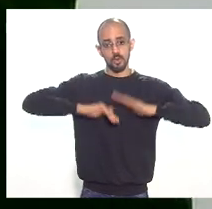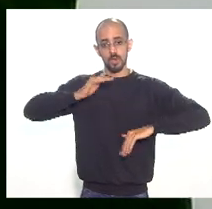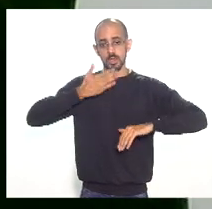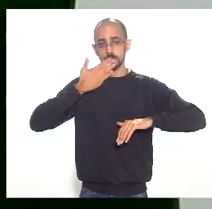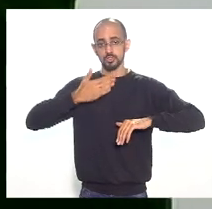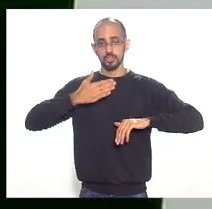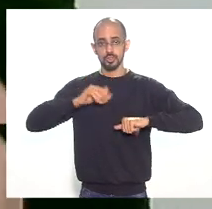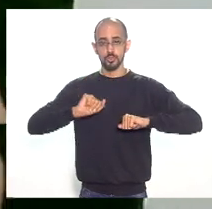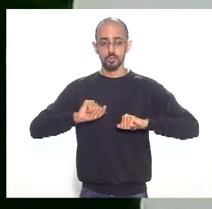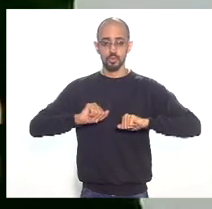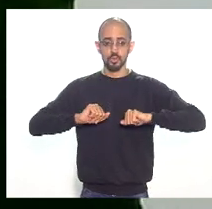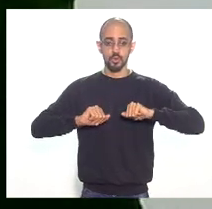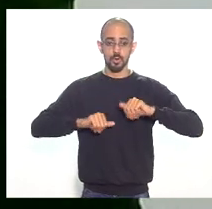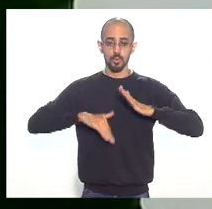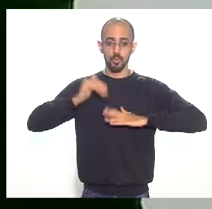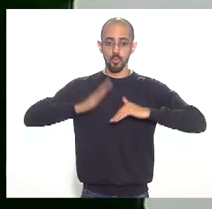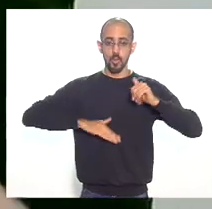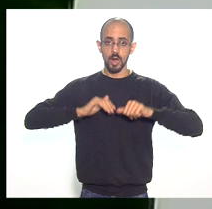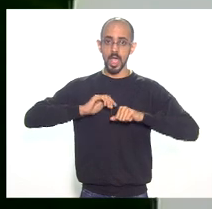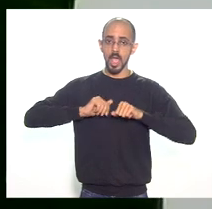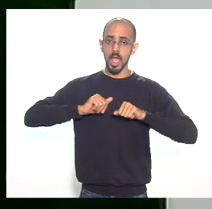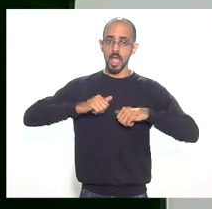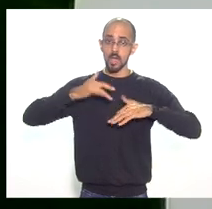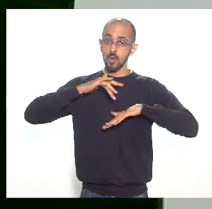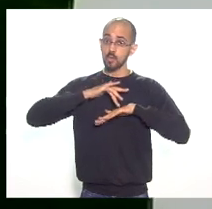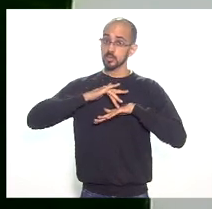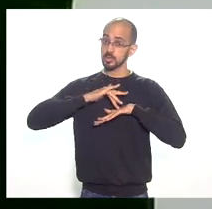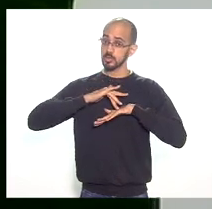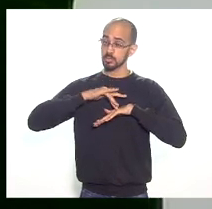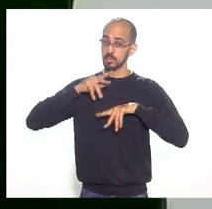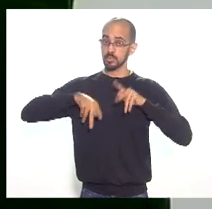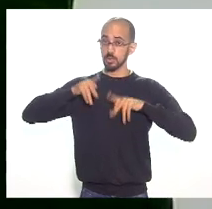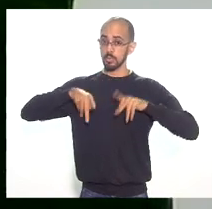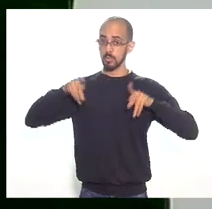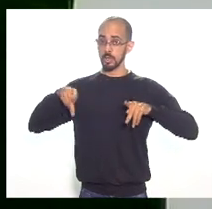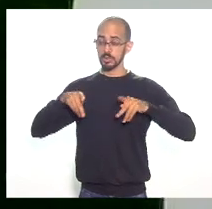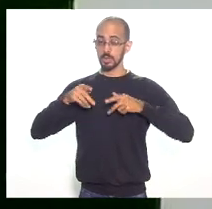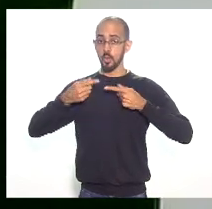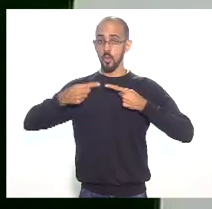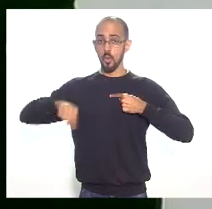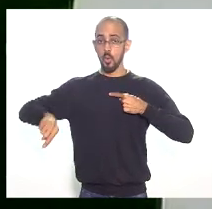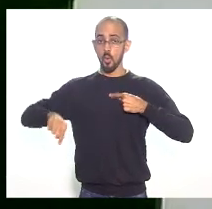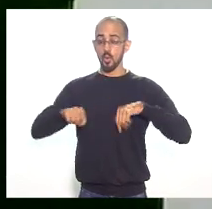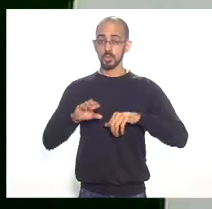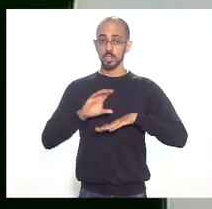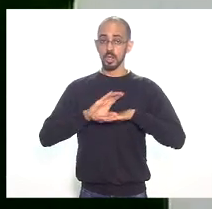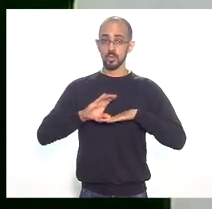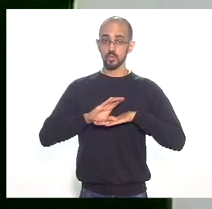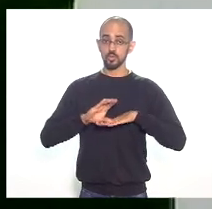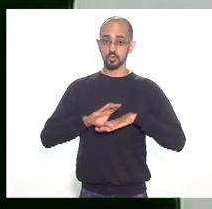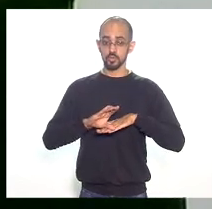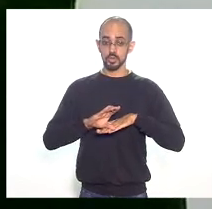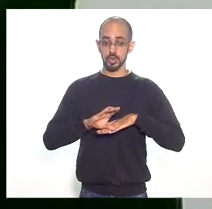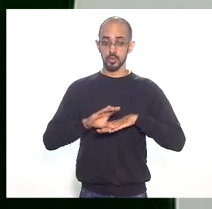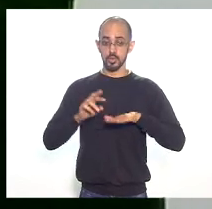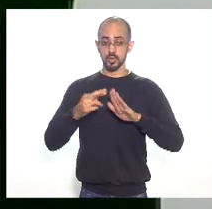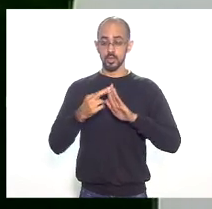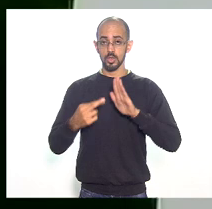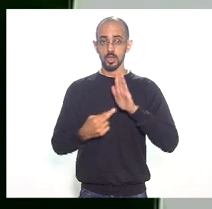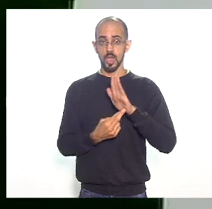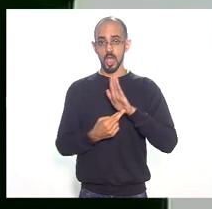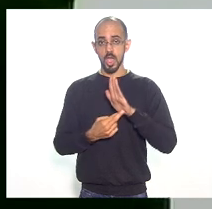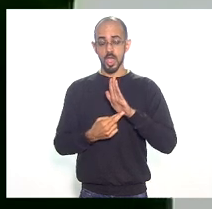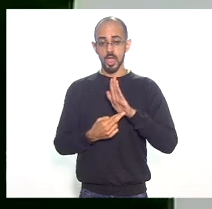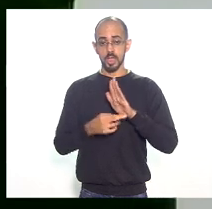constrangimento ou coação que represente violação aos princípios constitucionais e demais normas que regem a